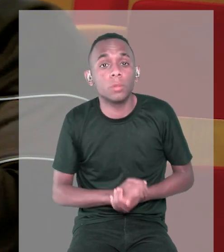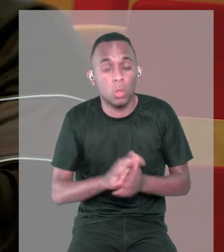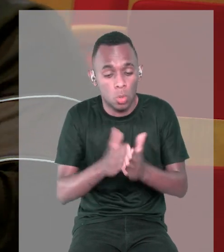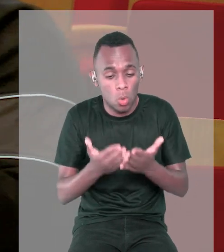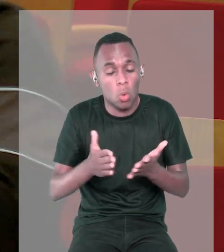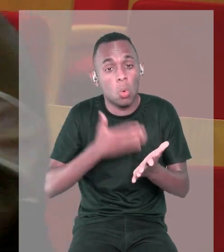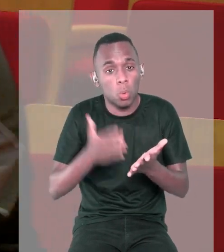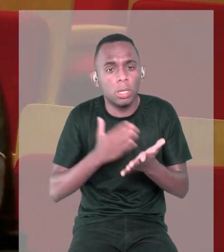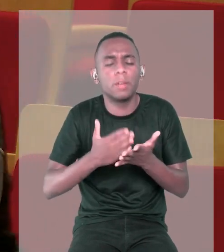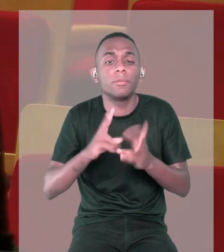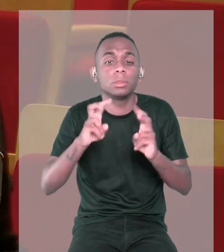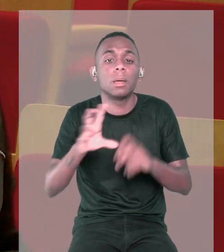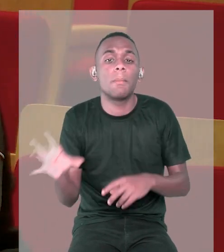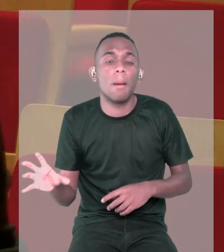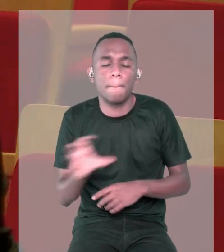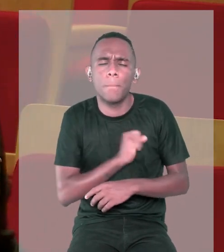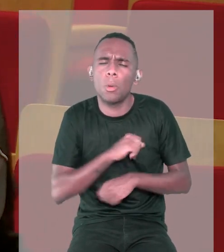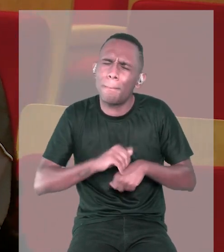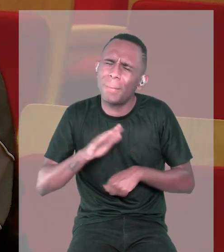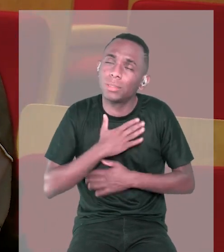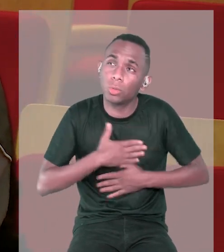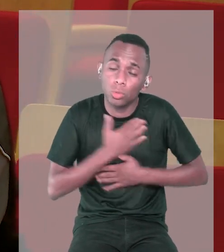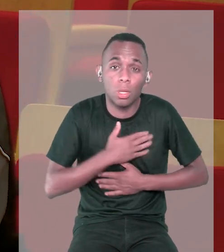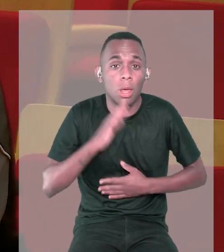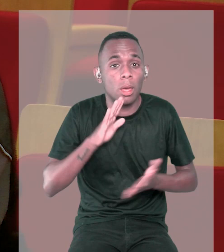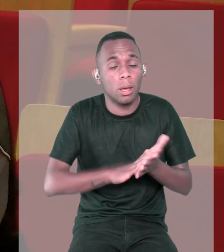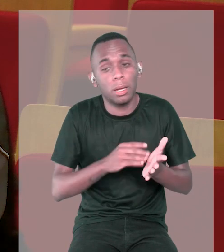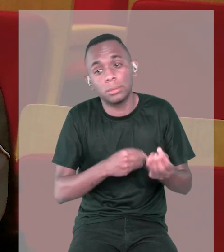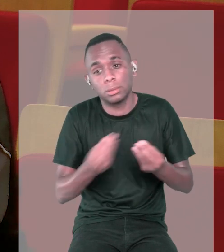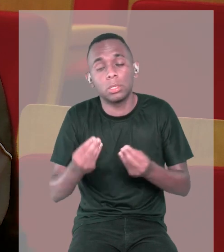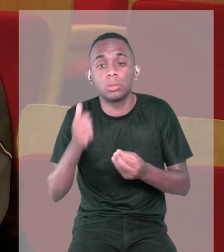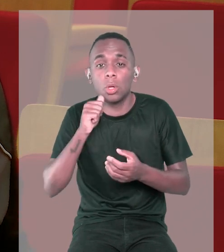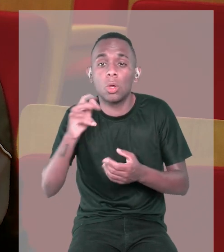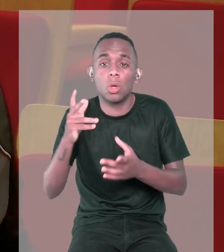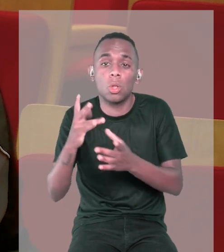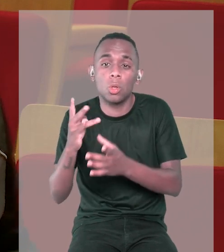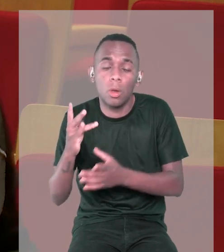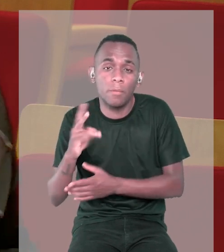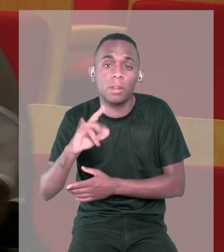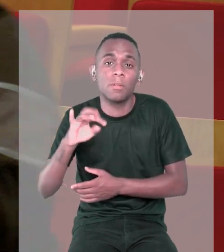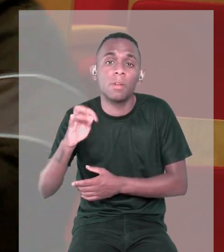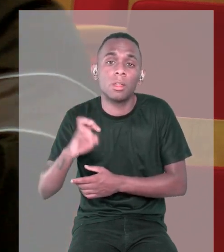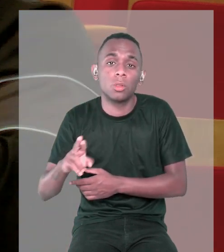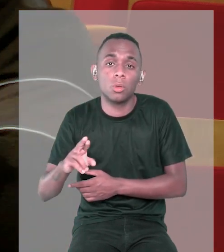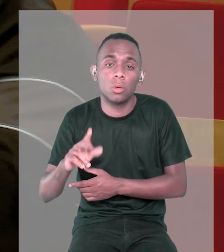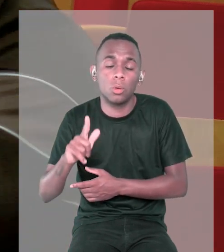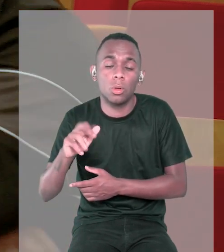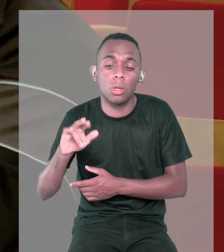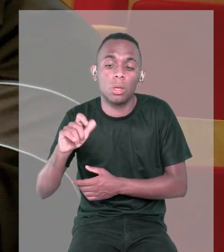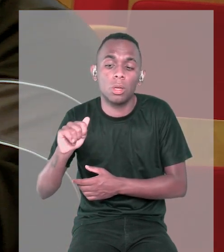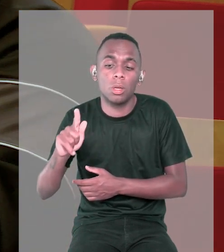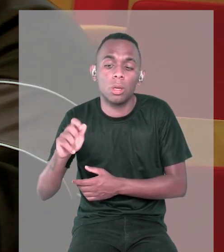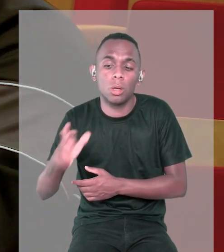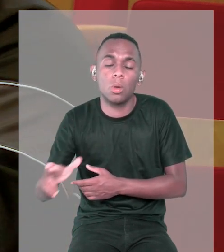de Victor Hugo. Não sei se vocês conhecem esse livro, ele é maravilhoso. Eu nunca vi a descrição